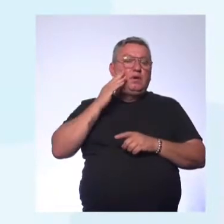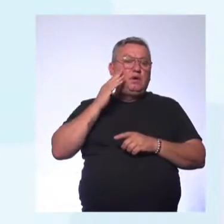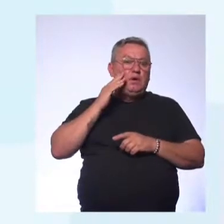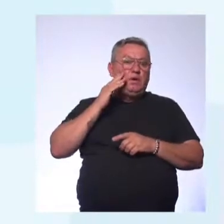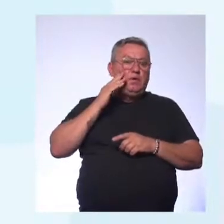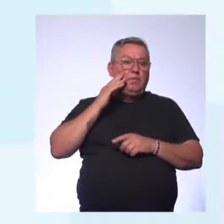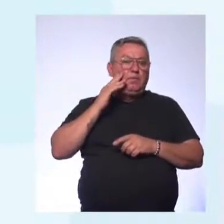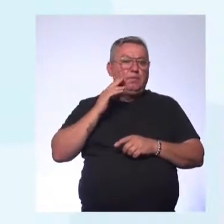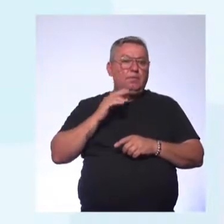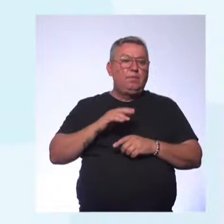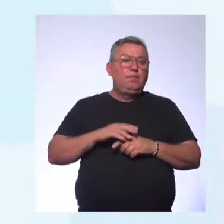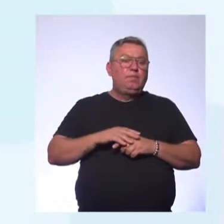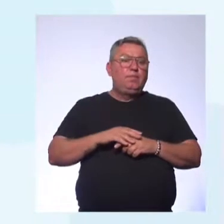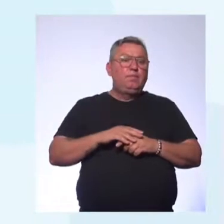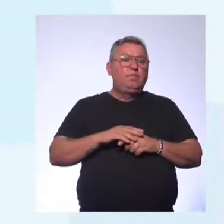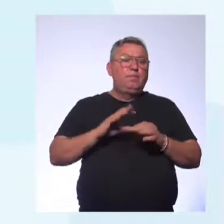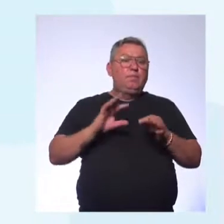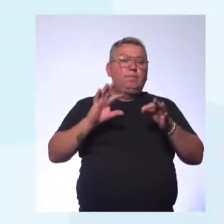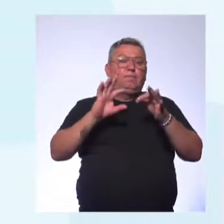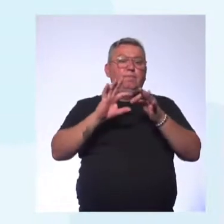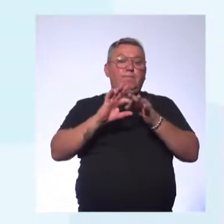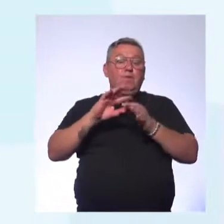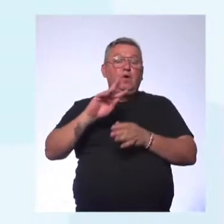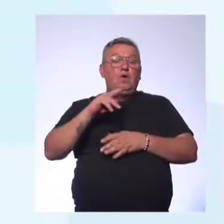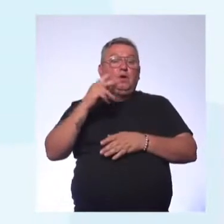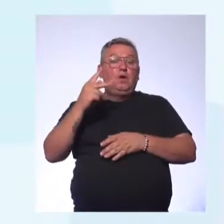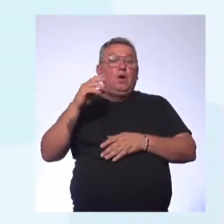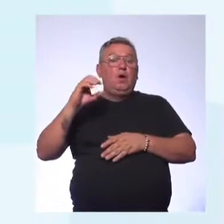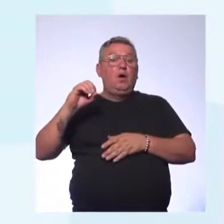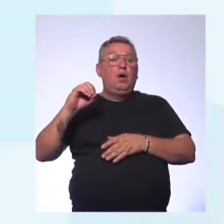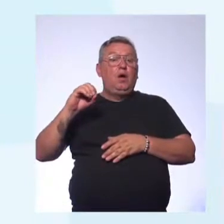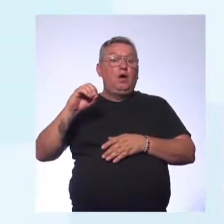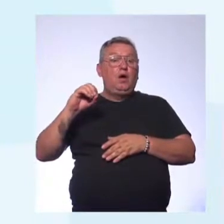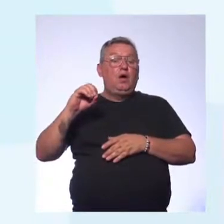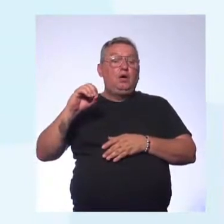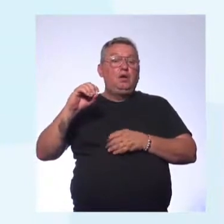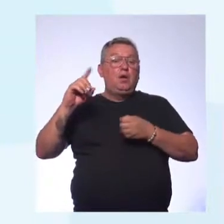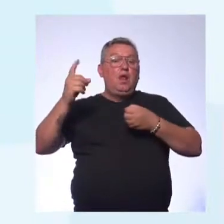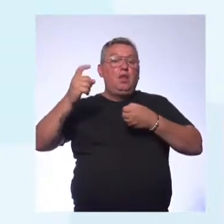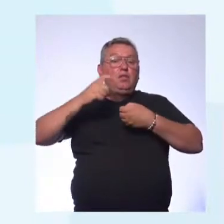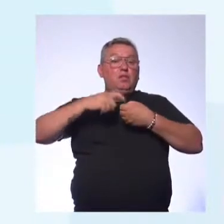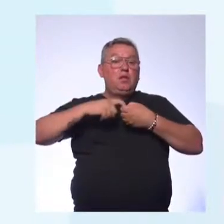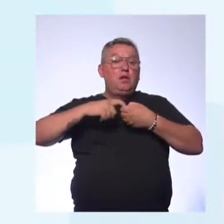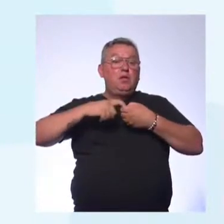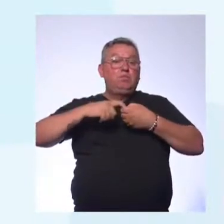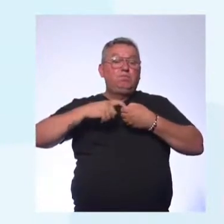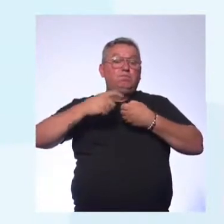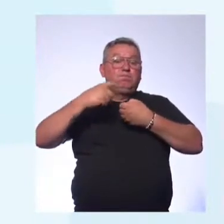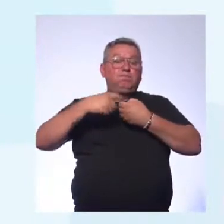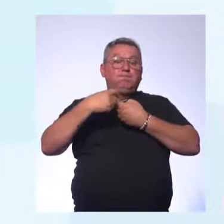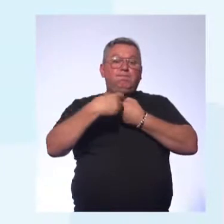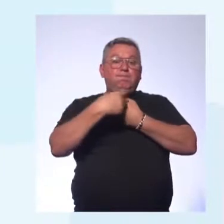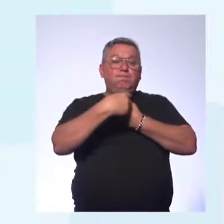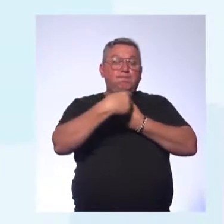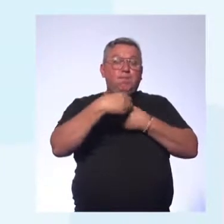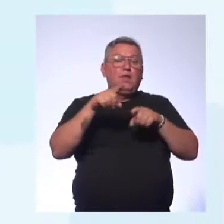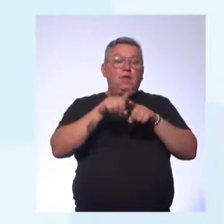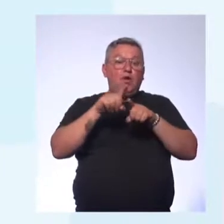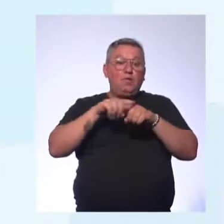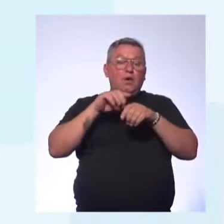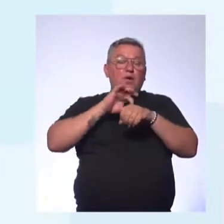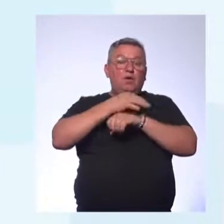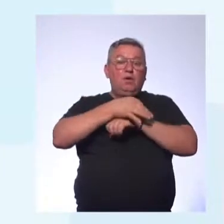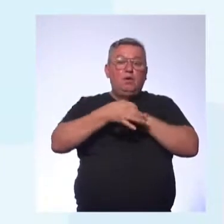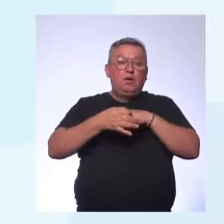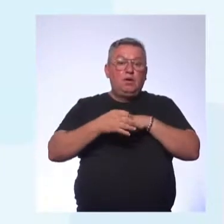portanto ligações entre hidrogênio e oxigênio as ligações também ocorrem entre moléculas de água